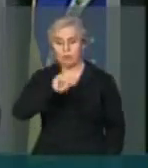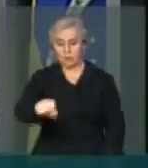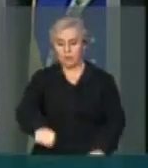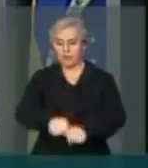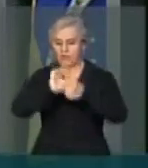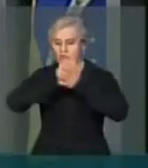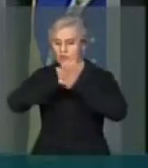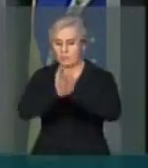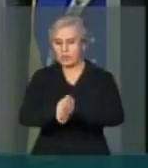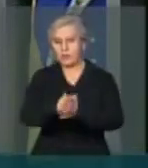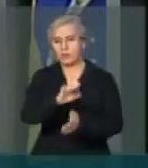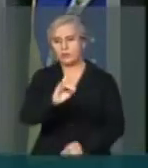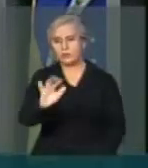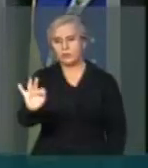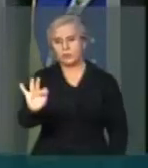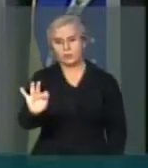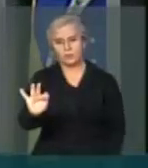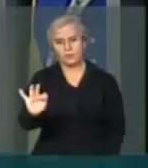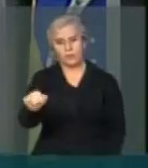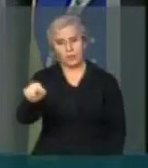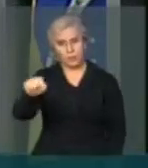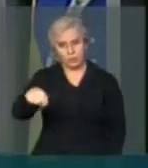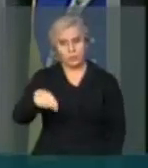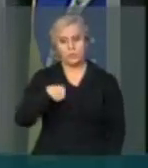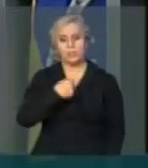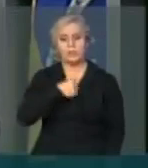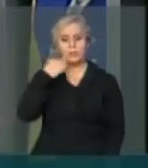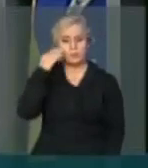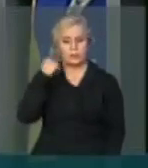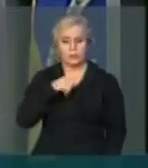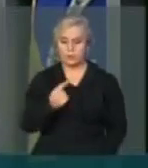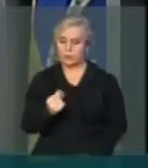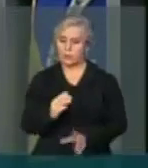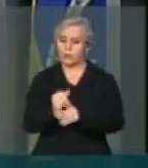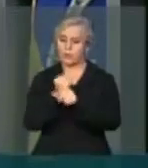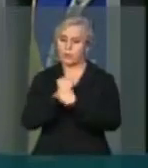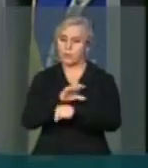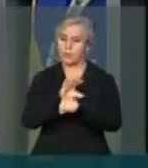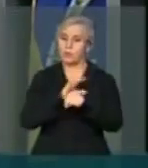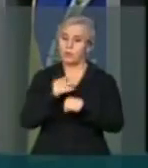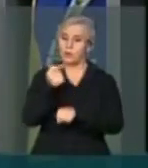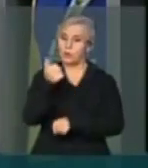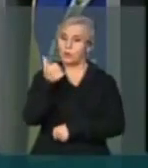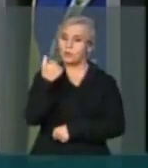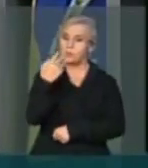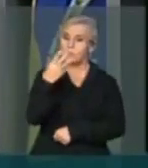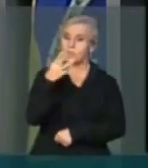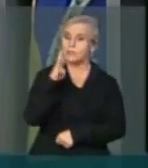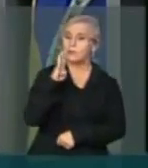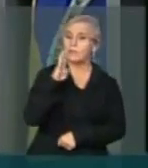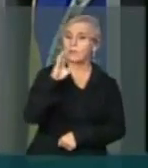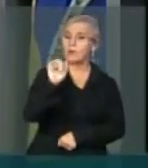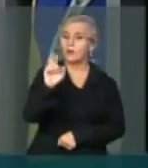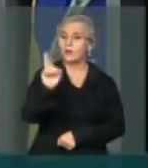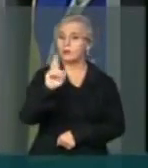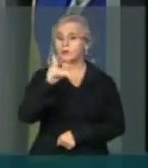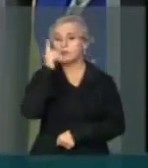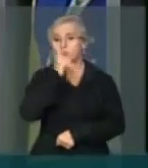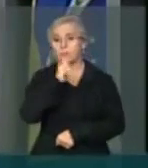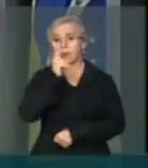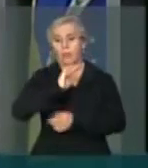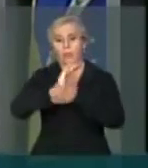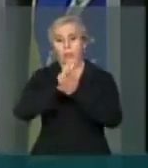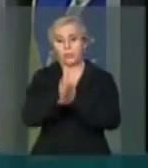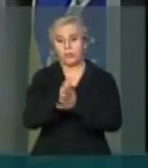Distrito Federal com um fundo constitucional de quase 13 bilhões e